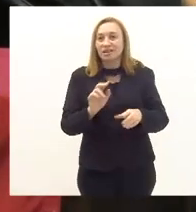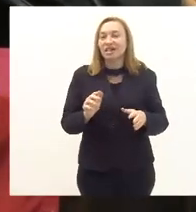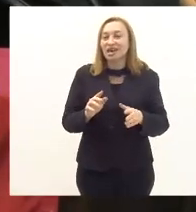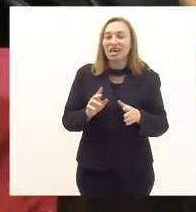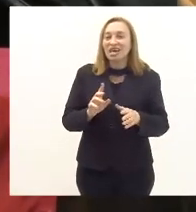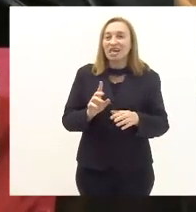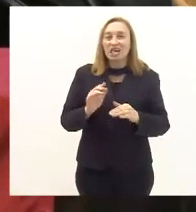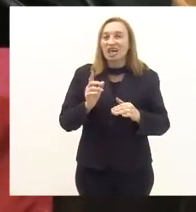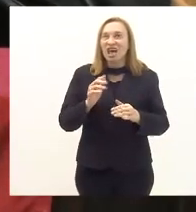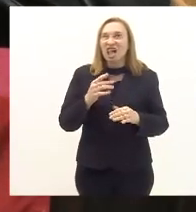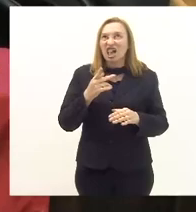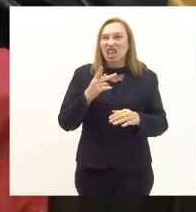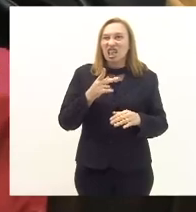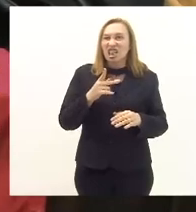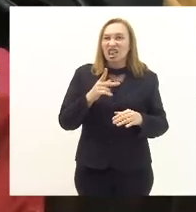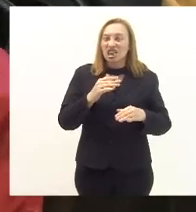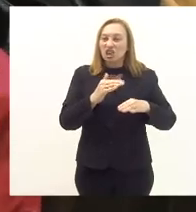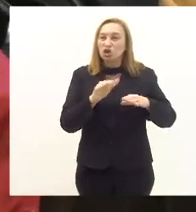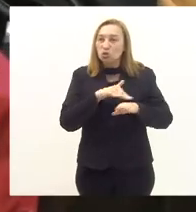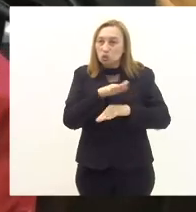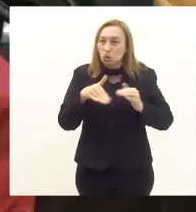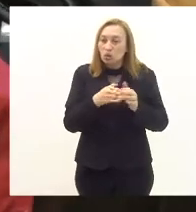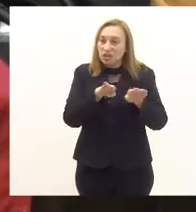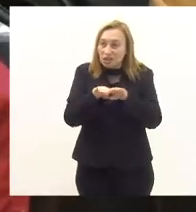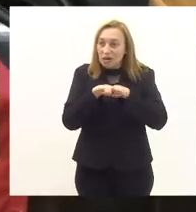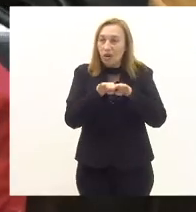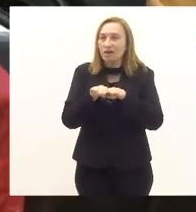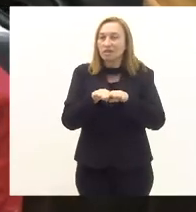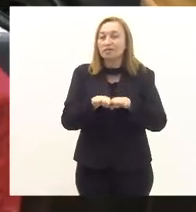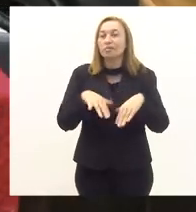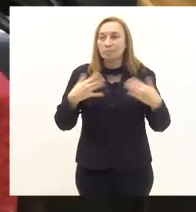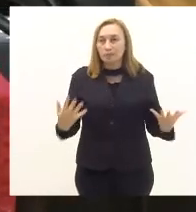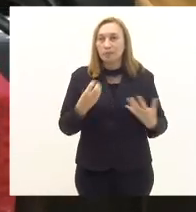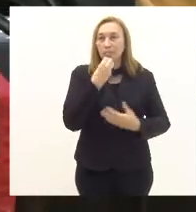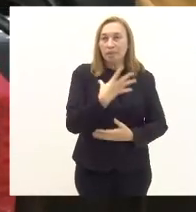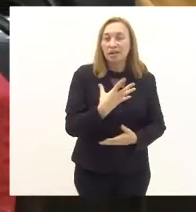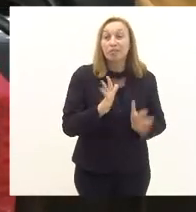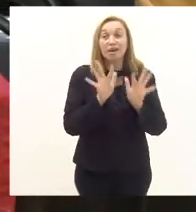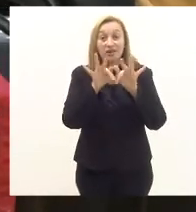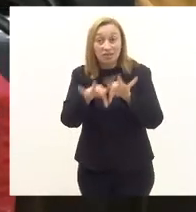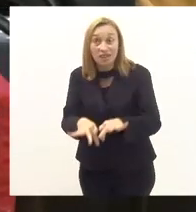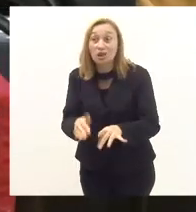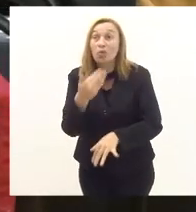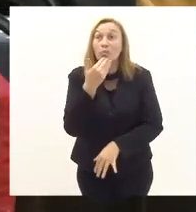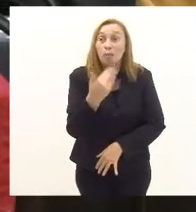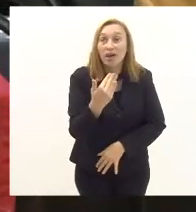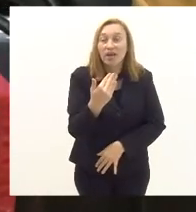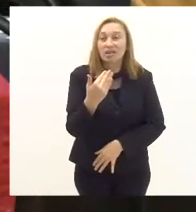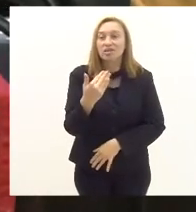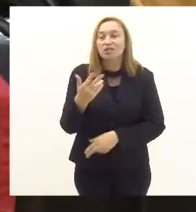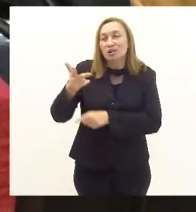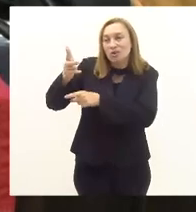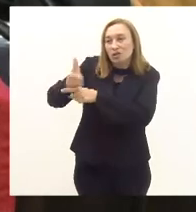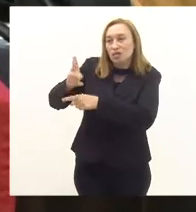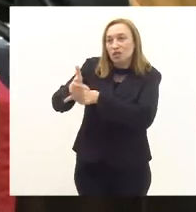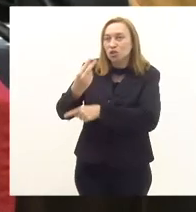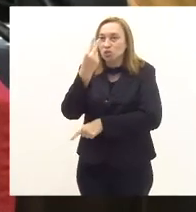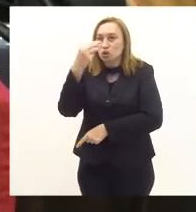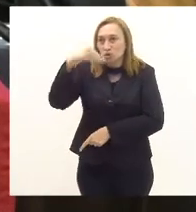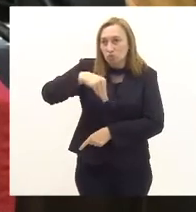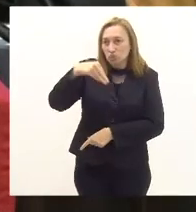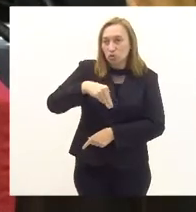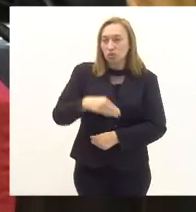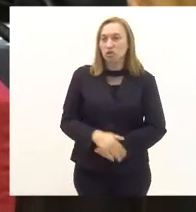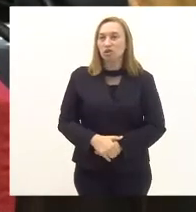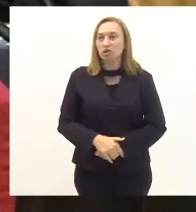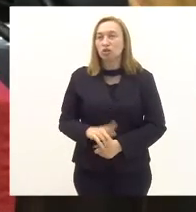está acima nem abaixo. Todos somos agentes. Bem, para concluir, eu peço que entre um vídeo de 2 minutos